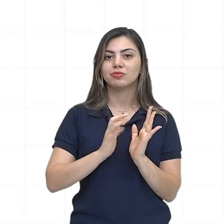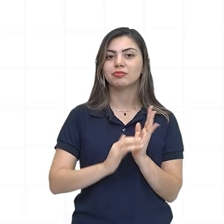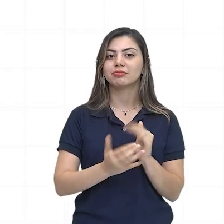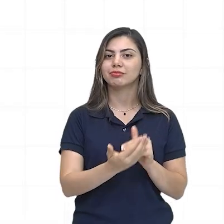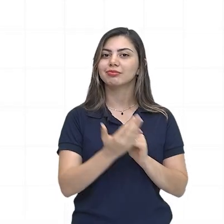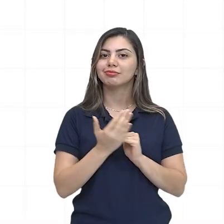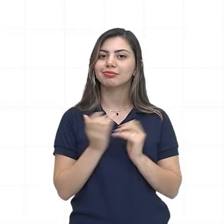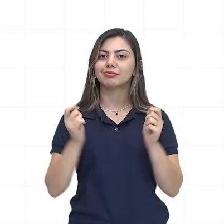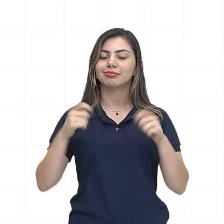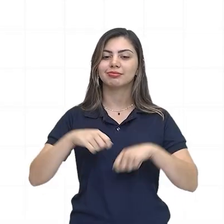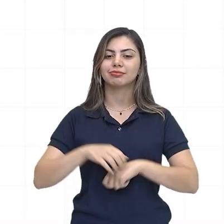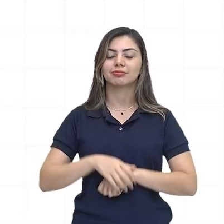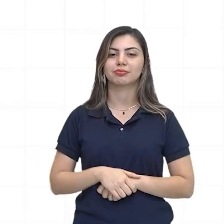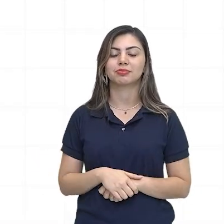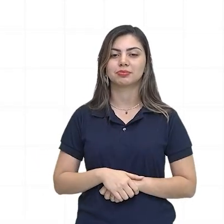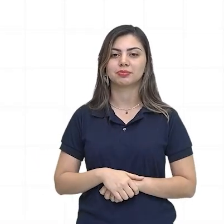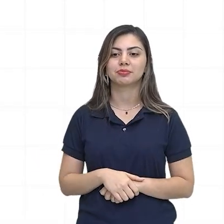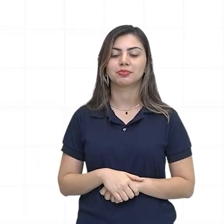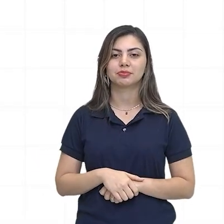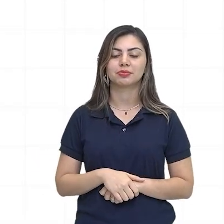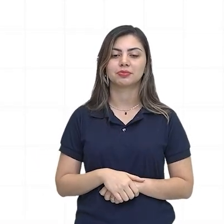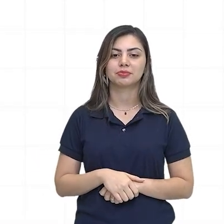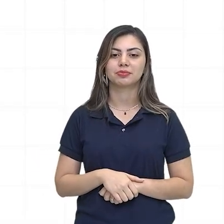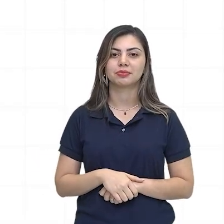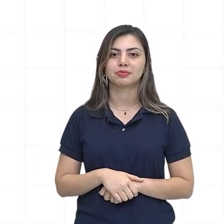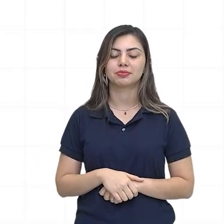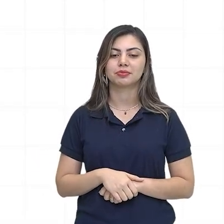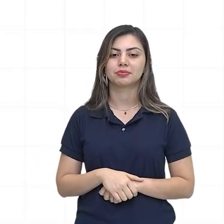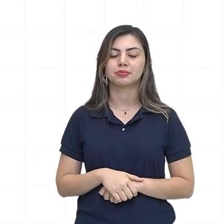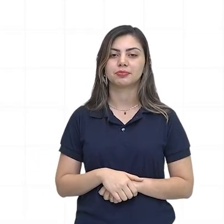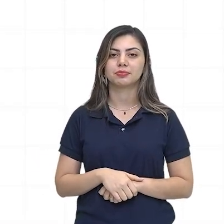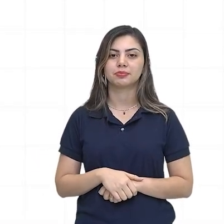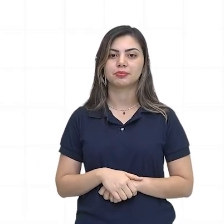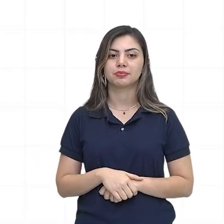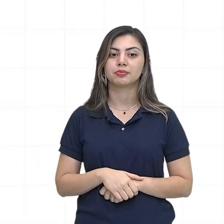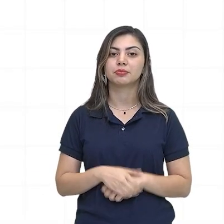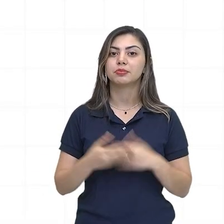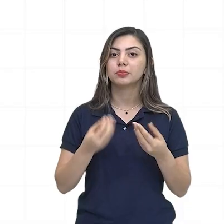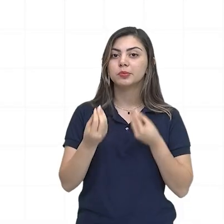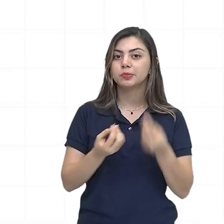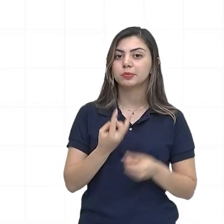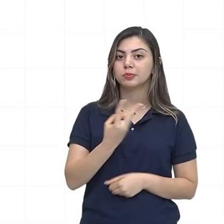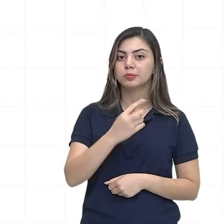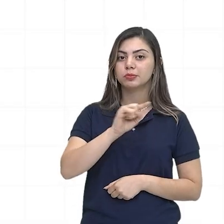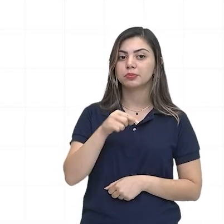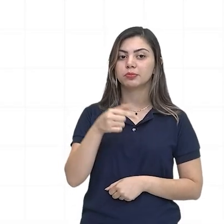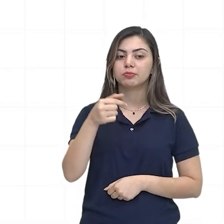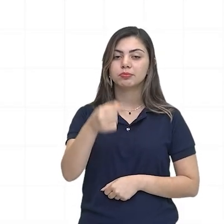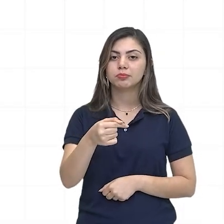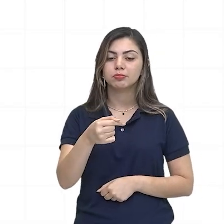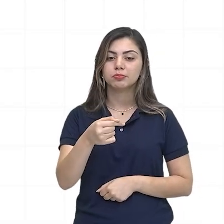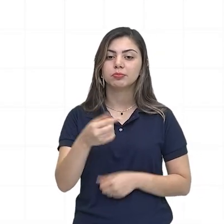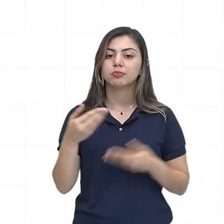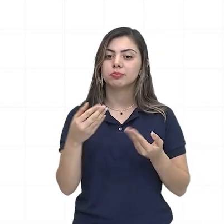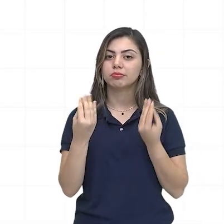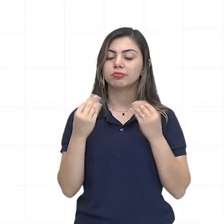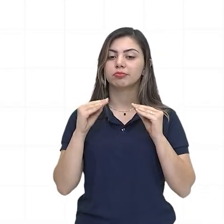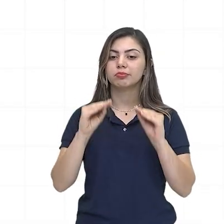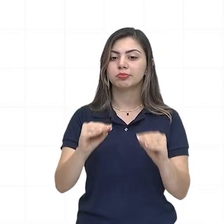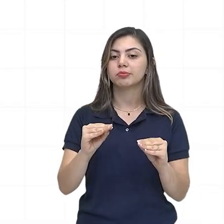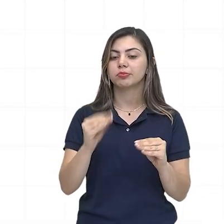ó, para a gente resolver potenciação. Qual é a base? 2,7. Então, a gente vai pôr aqui,